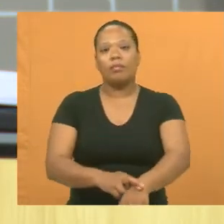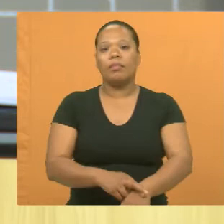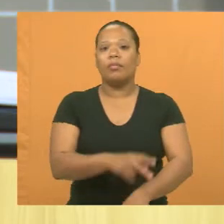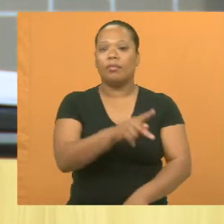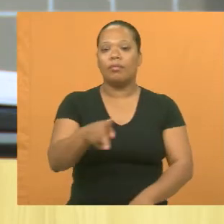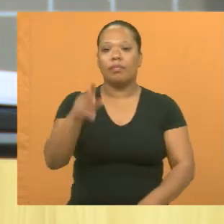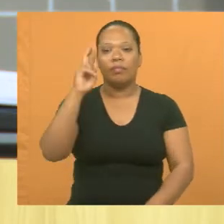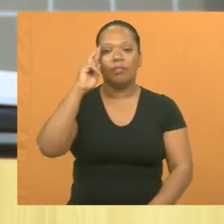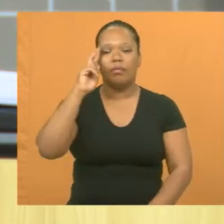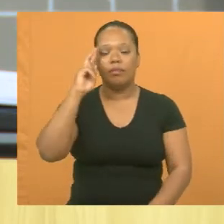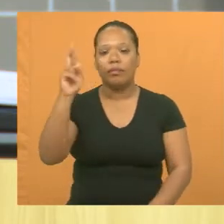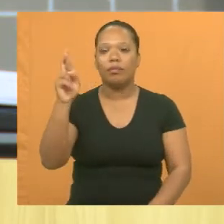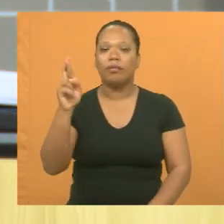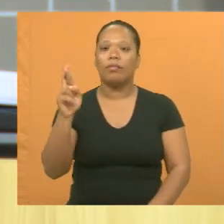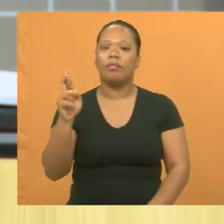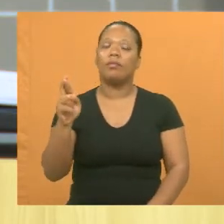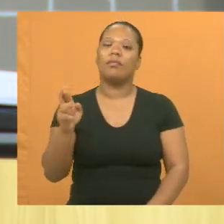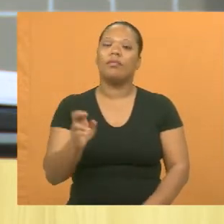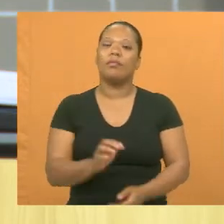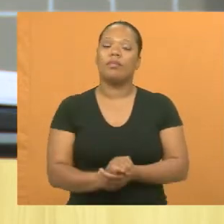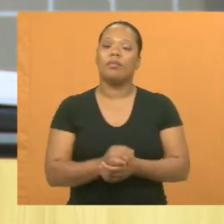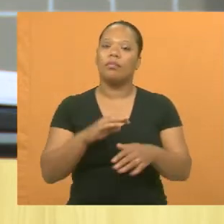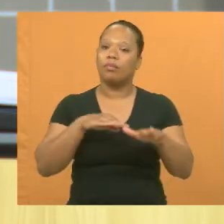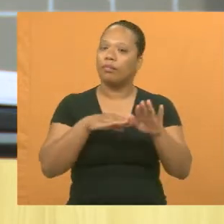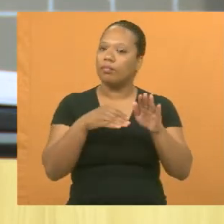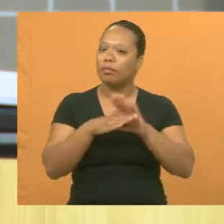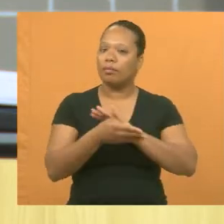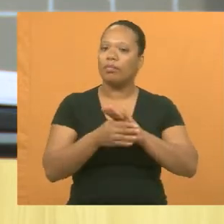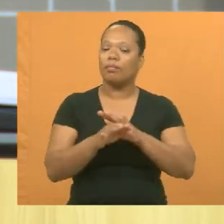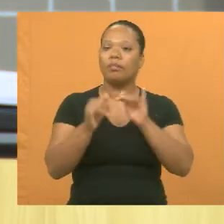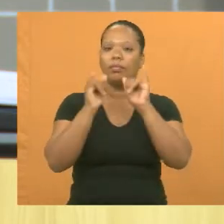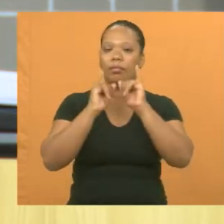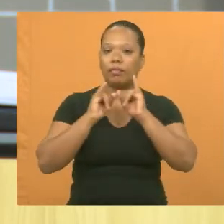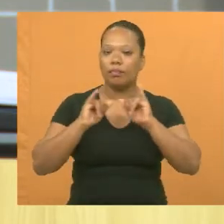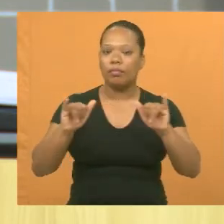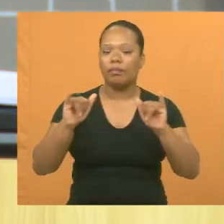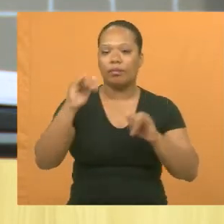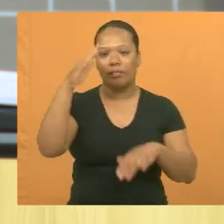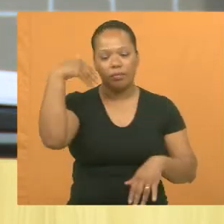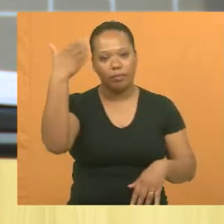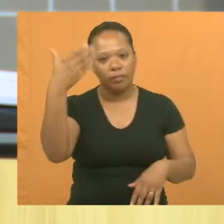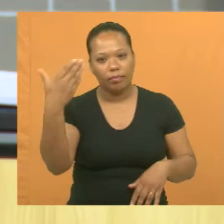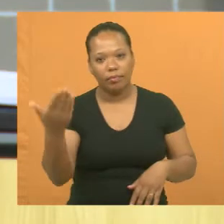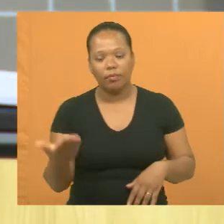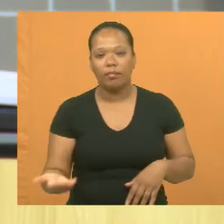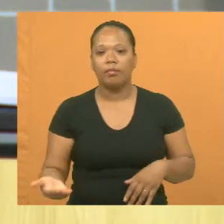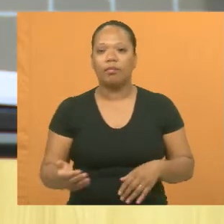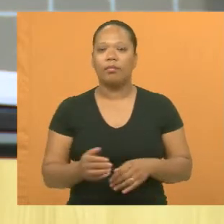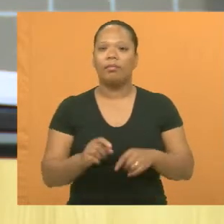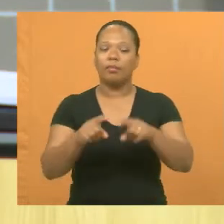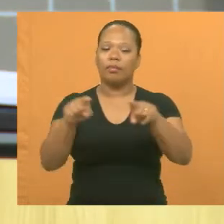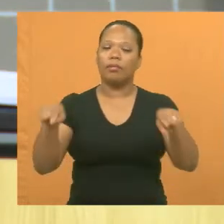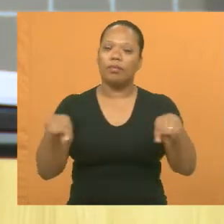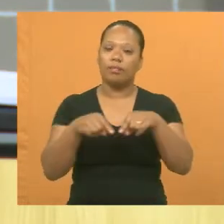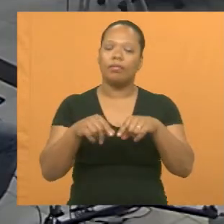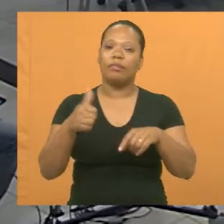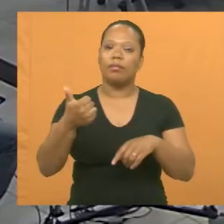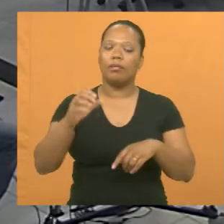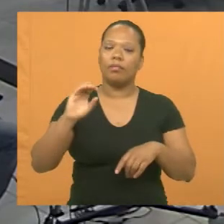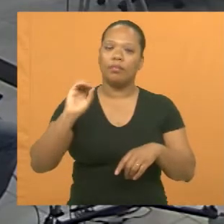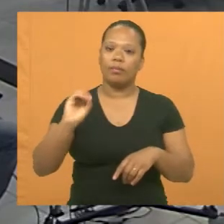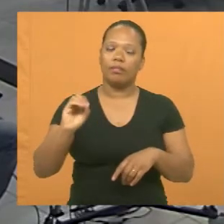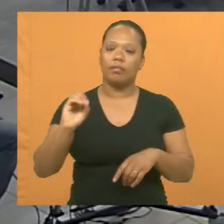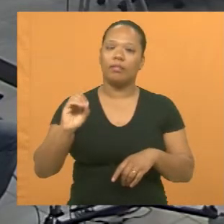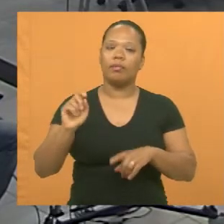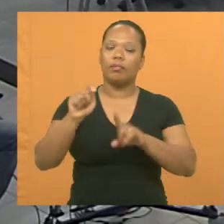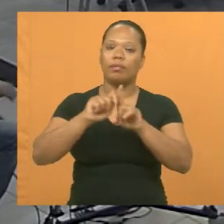presidência desta casa que sejam adotadas as providências habituais para a divulgação da presente manifestação. Sala das Sessões, 10 de outubro de 2018,